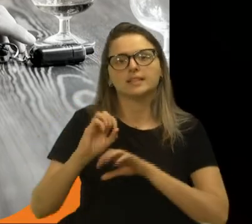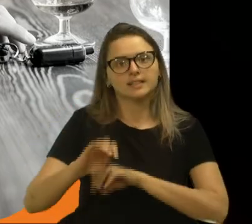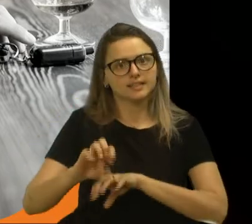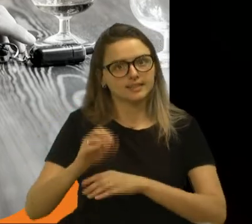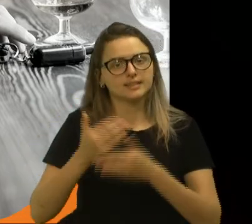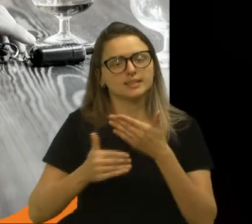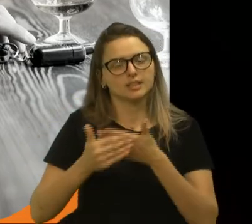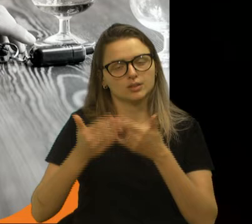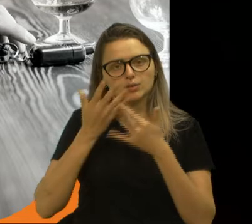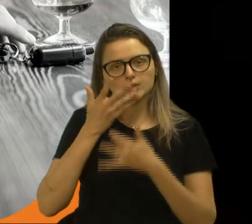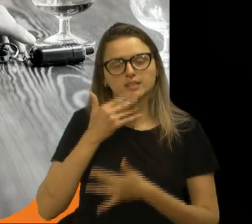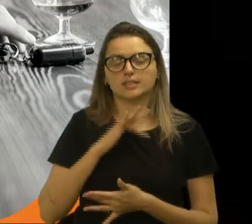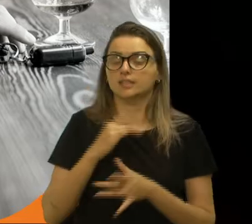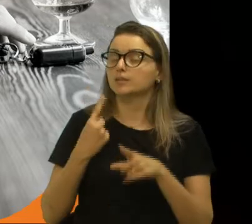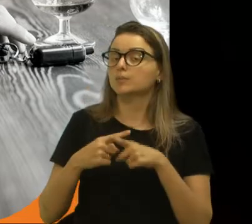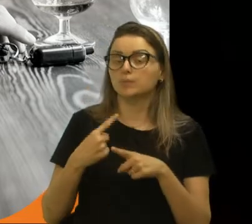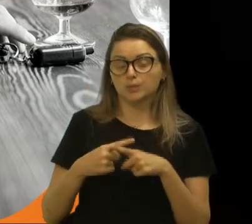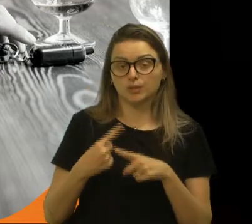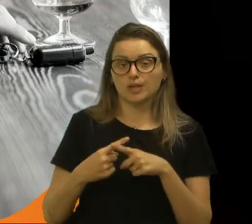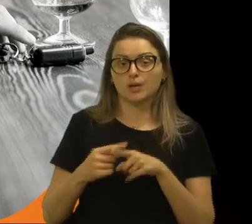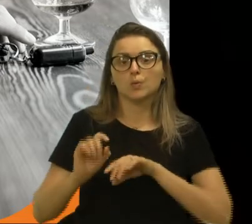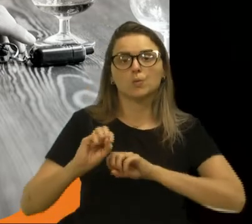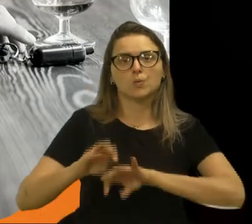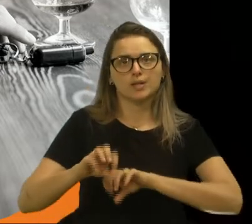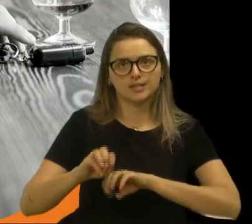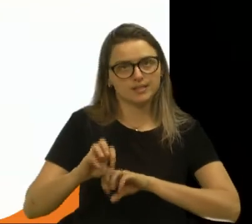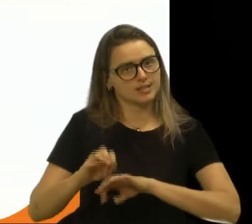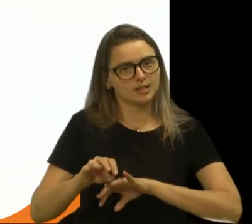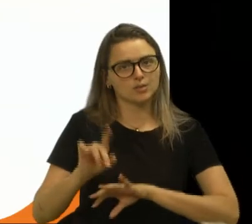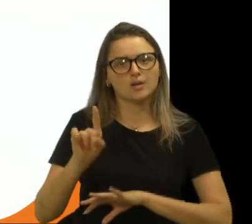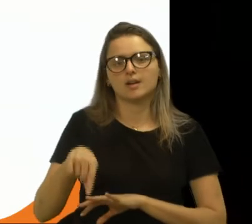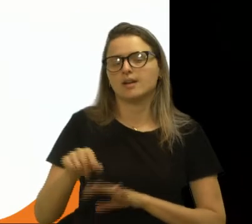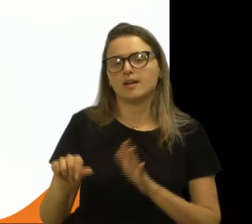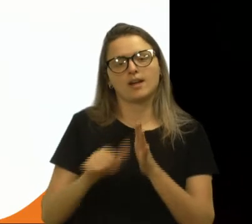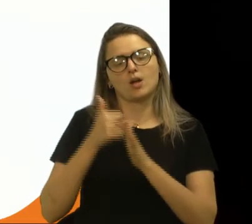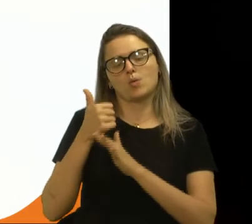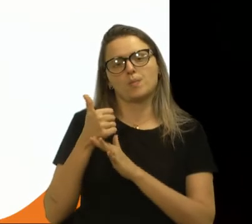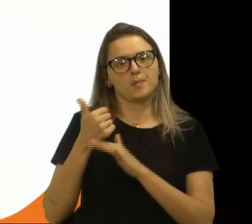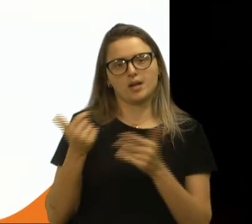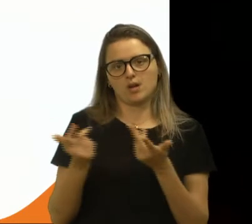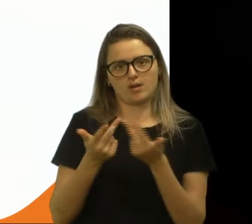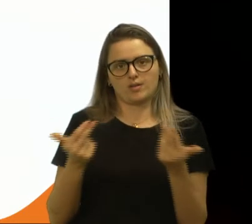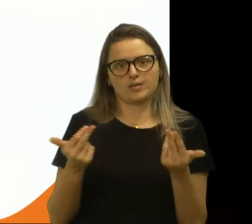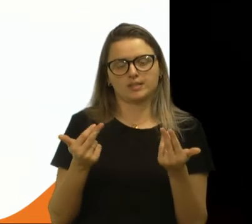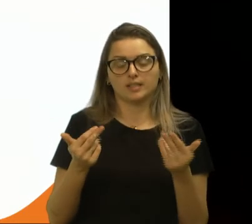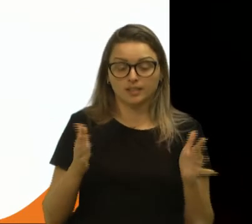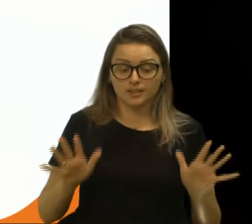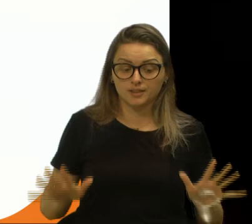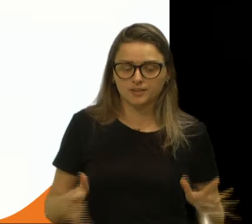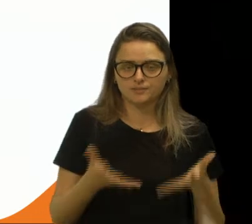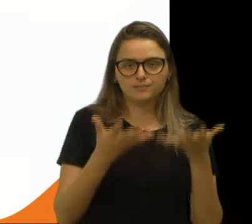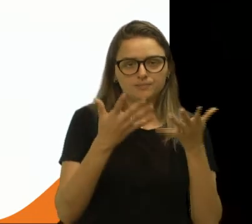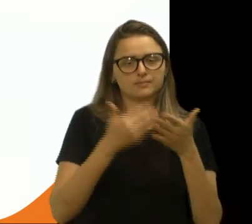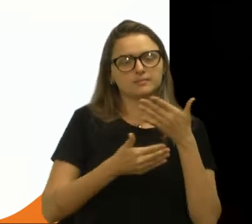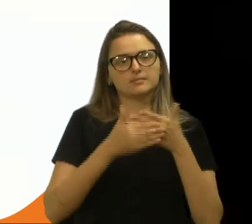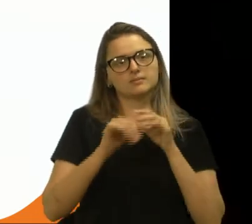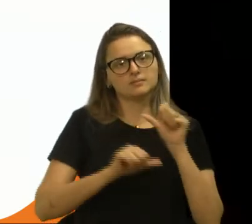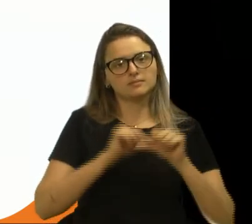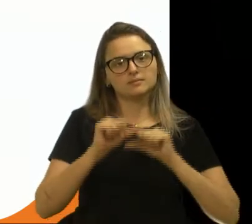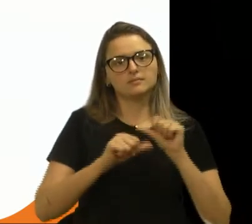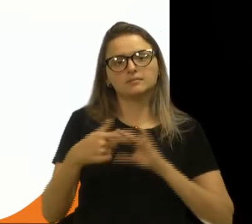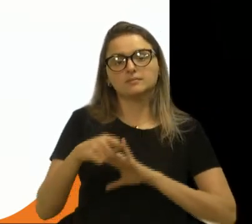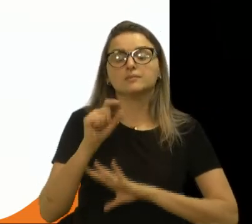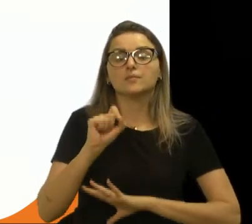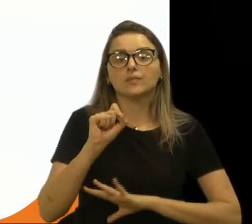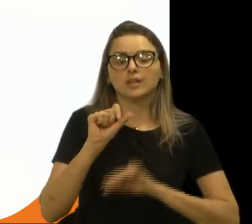né? Porque a reeducação, sem dúvida, é o caminho, né? E para promover essas mudanças, a gente precisa mudar o